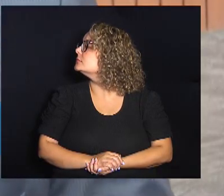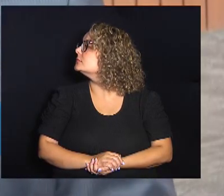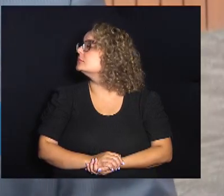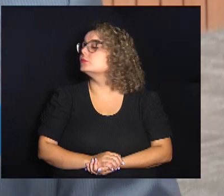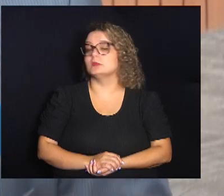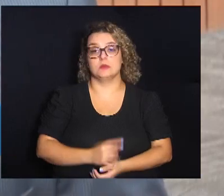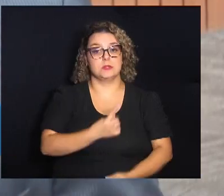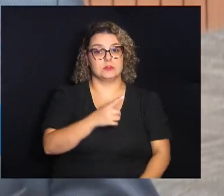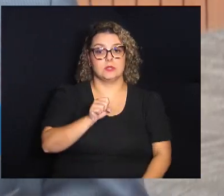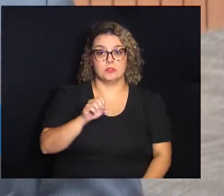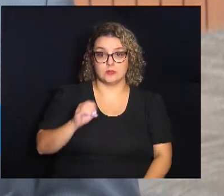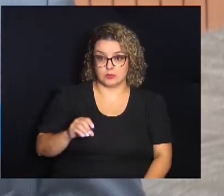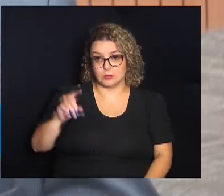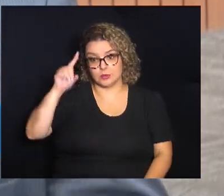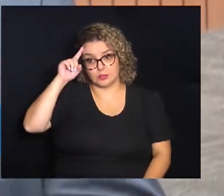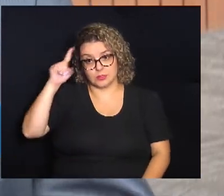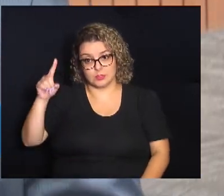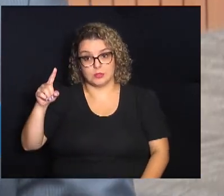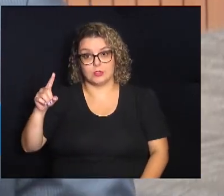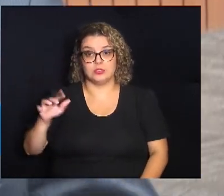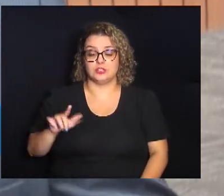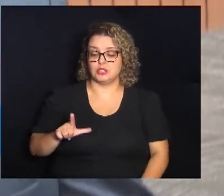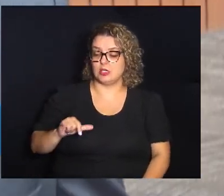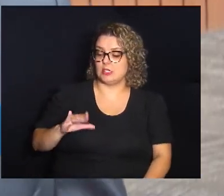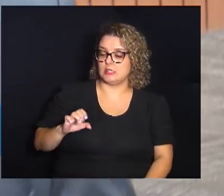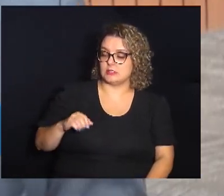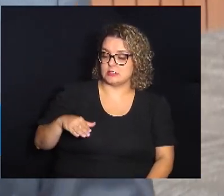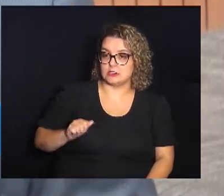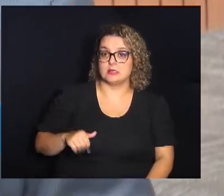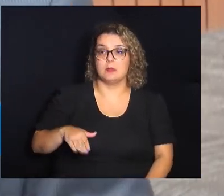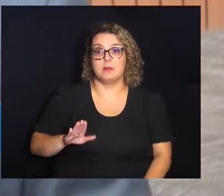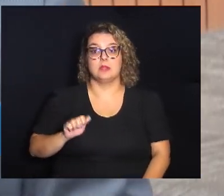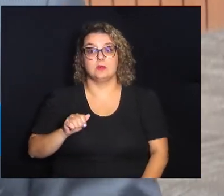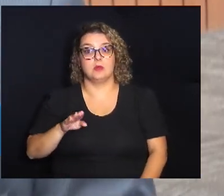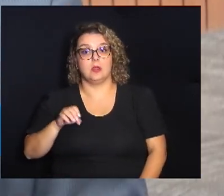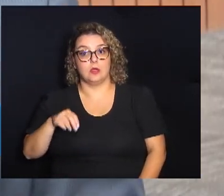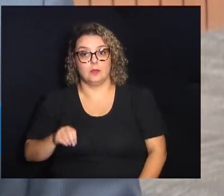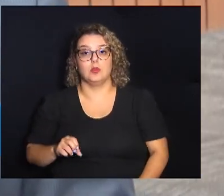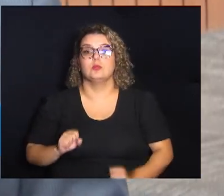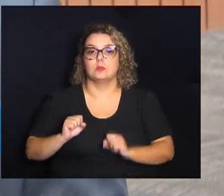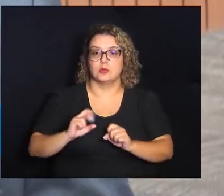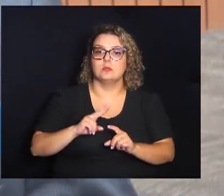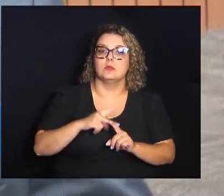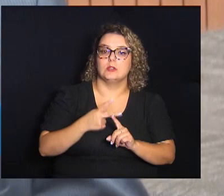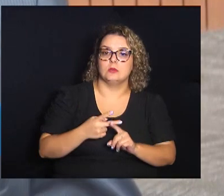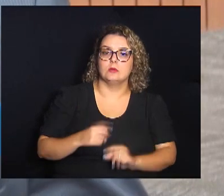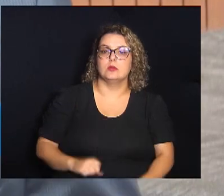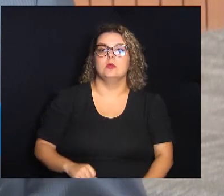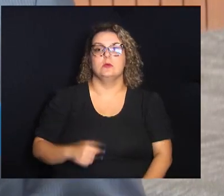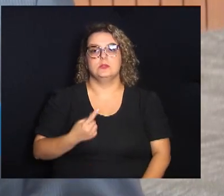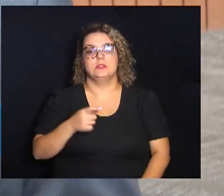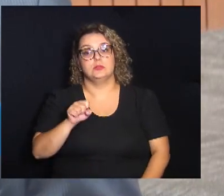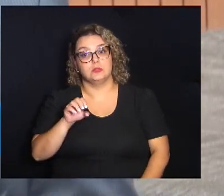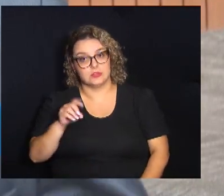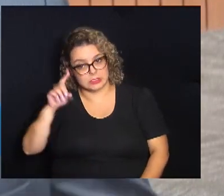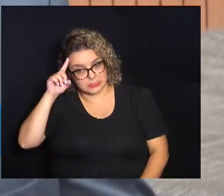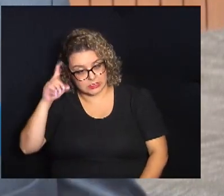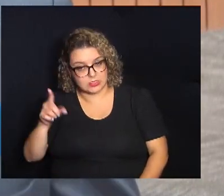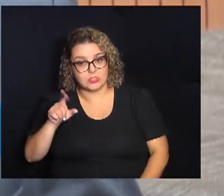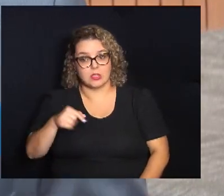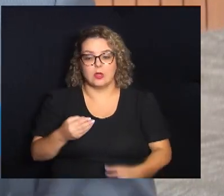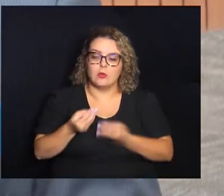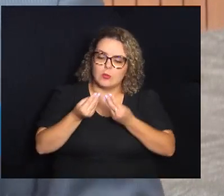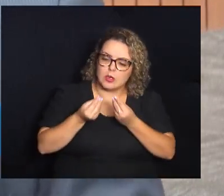180 dias, de licença, mais o abono podendo ser renovado por mais 180 dias. Então acho que é um